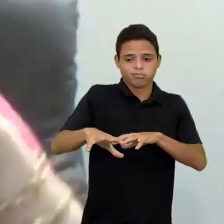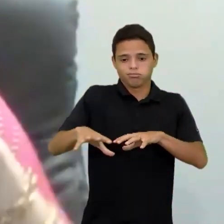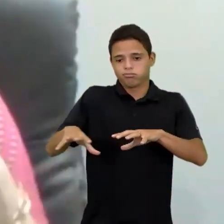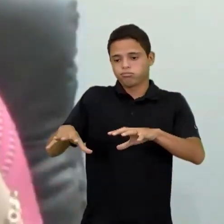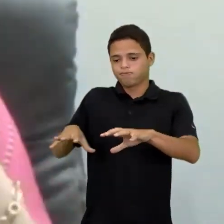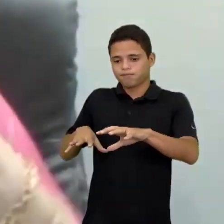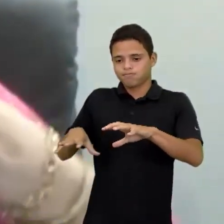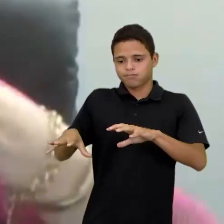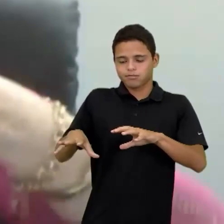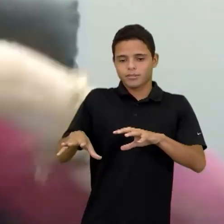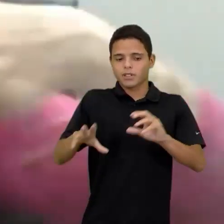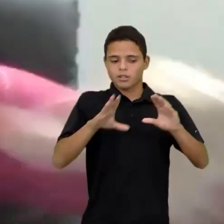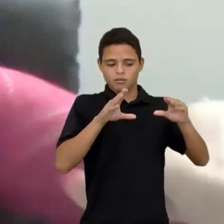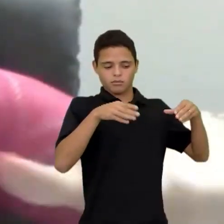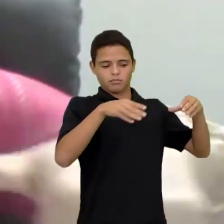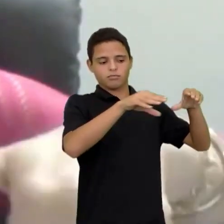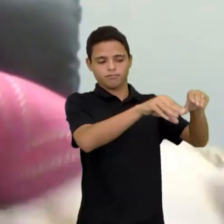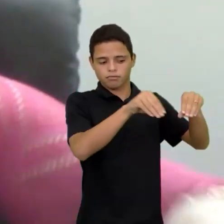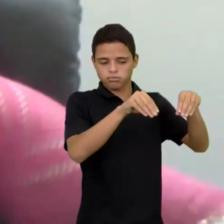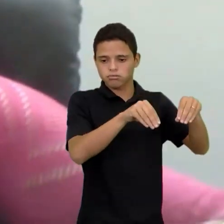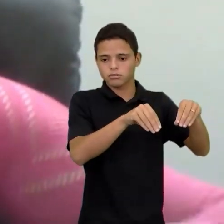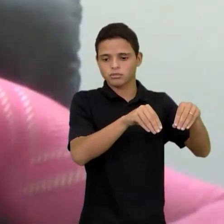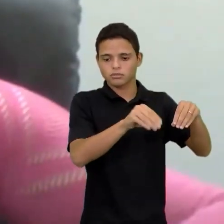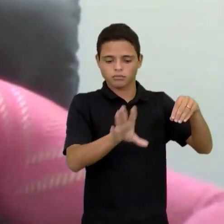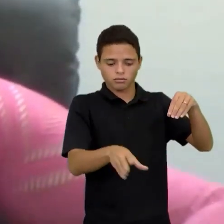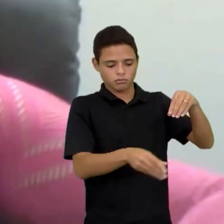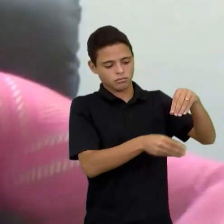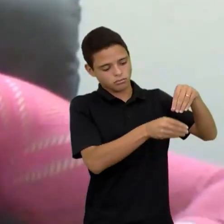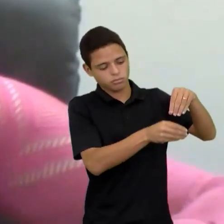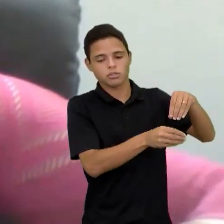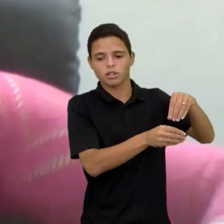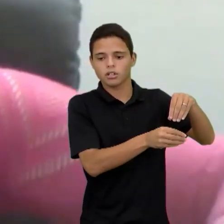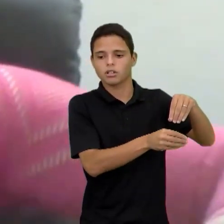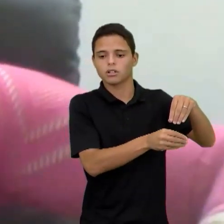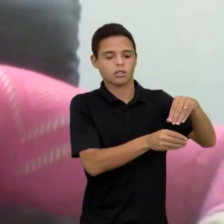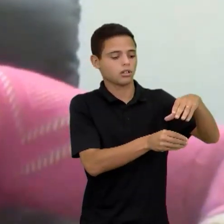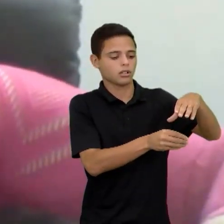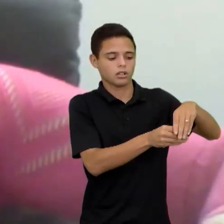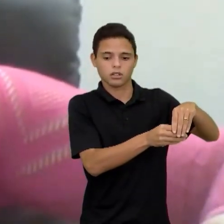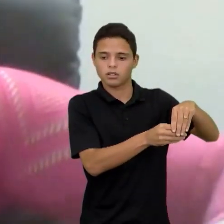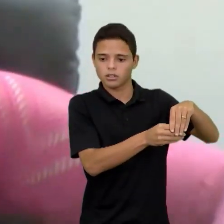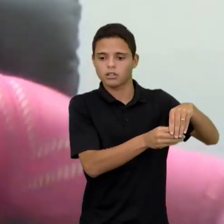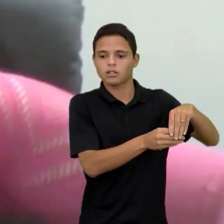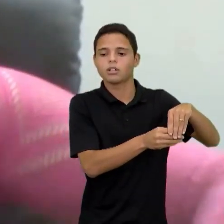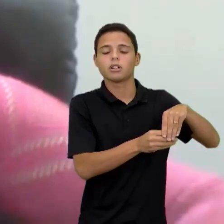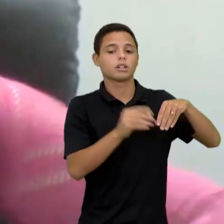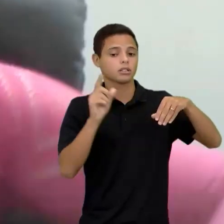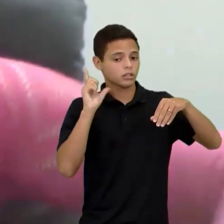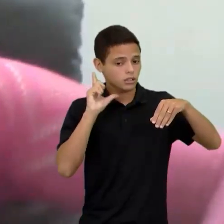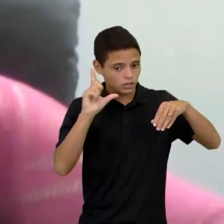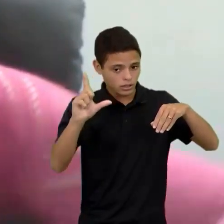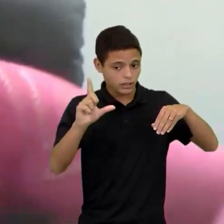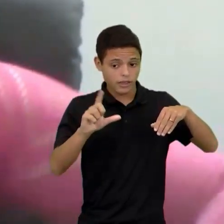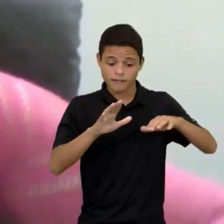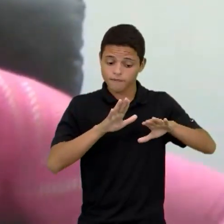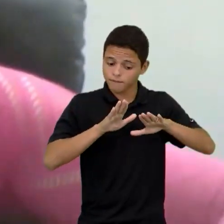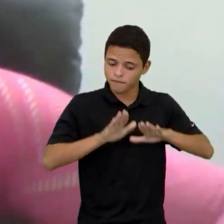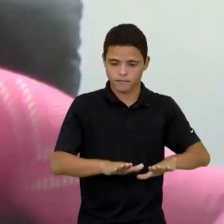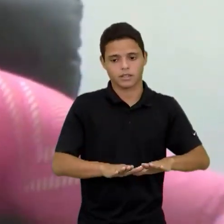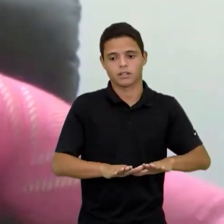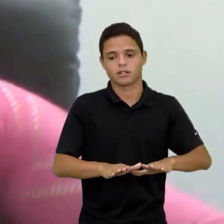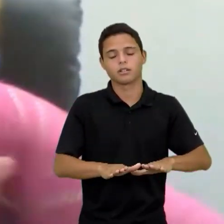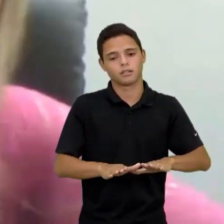presilha, mas você pode utilizar a fita adesiva, sem problema nenhum, colocar a fita adesiva no caderno para que esse caderno não